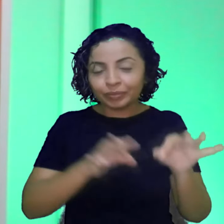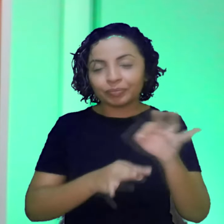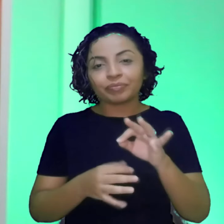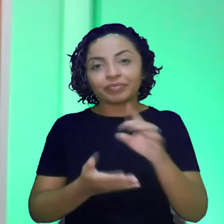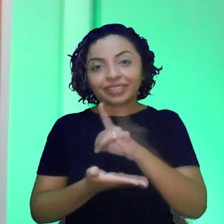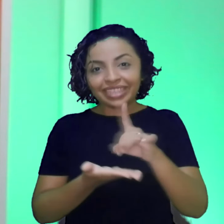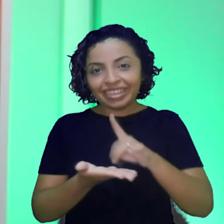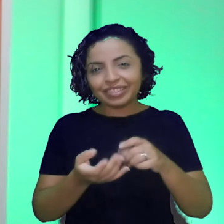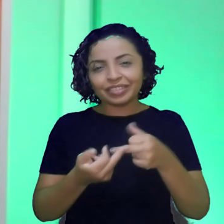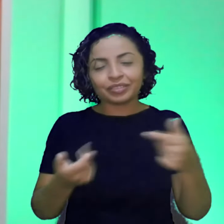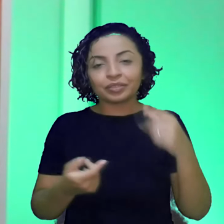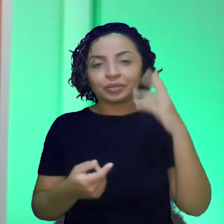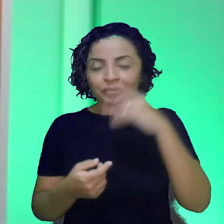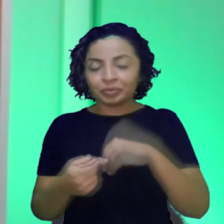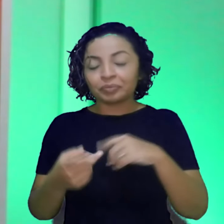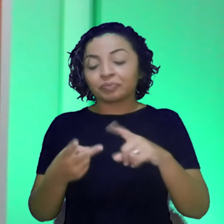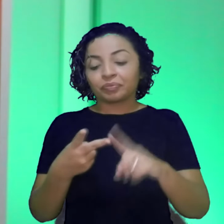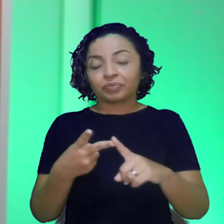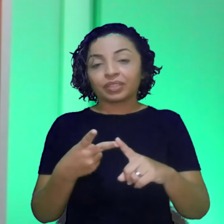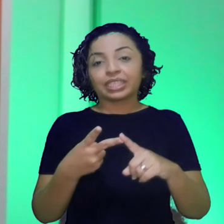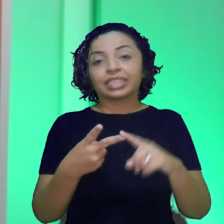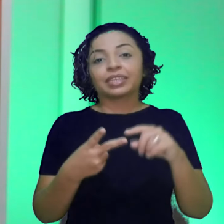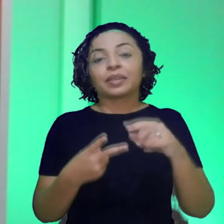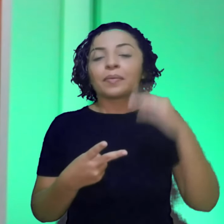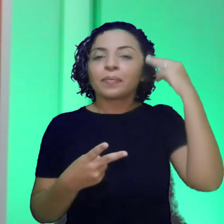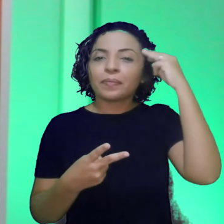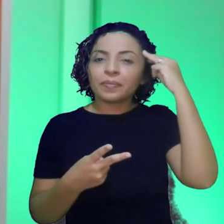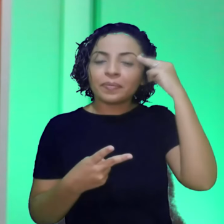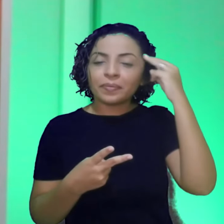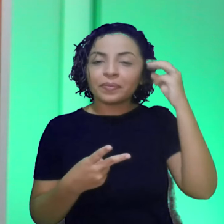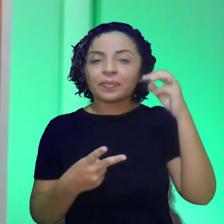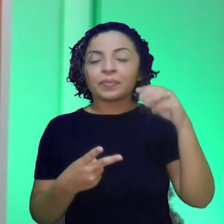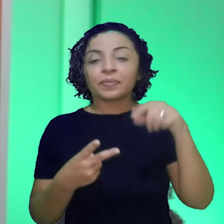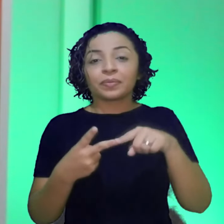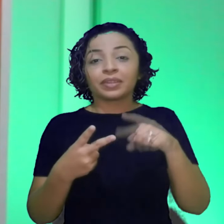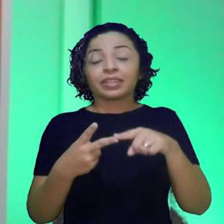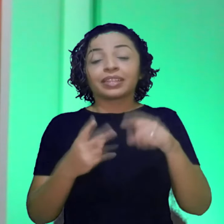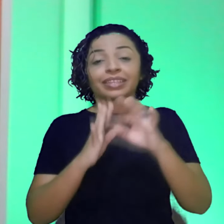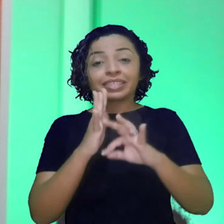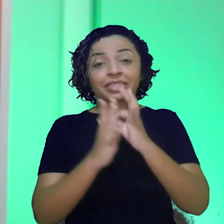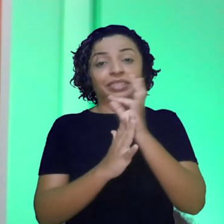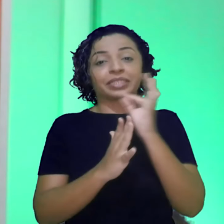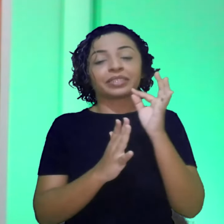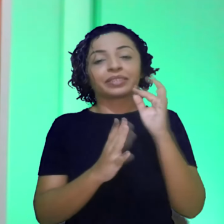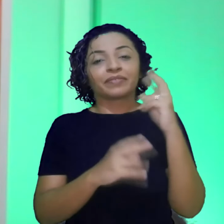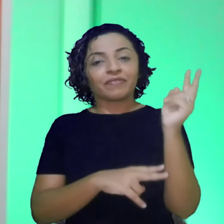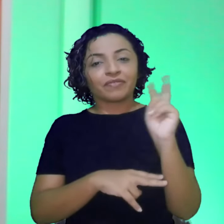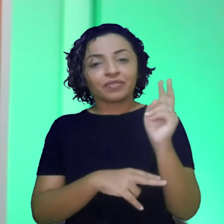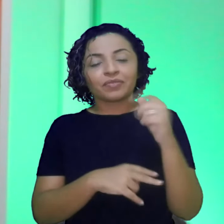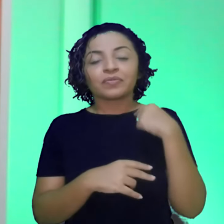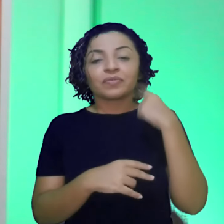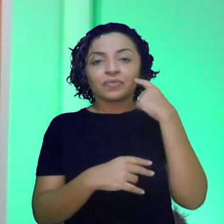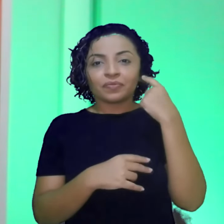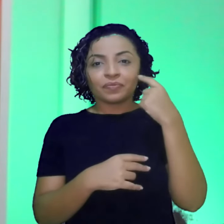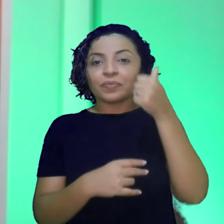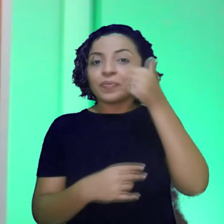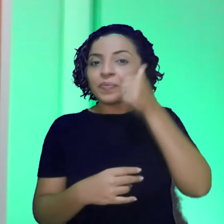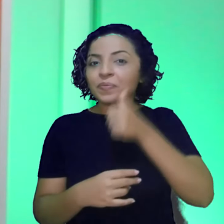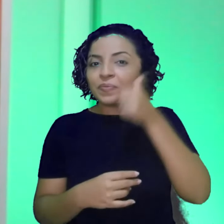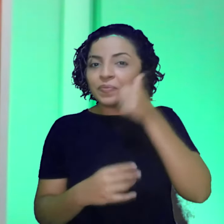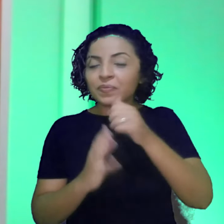volume, Memórias de Mama Blanca, da Teresa de la Parra, escritora venezuelana. Com os olhos de uma mulher madura,